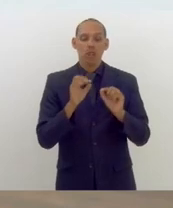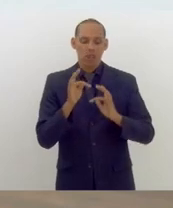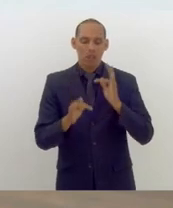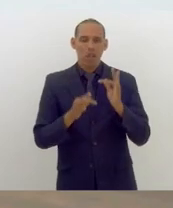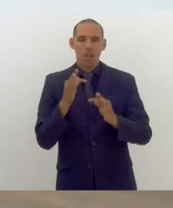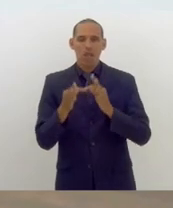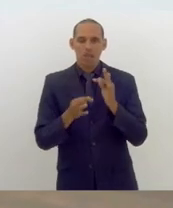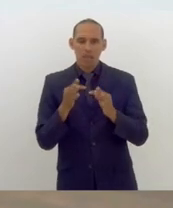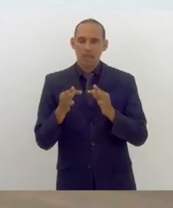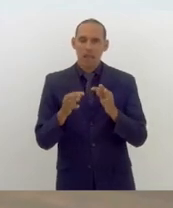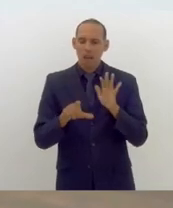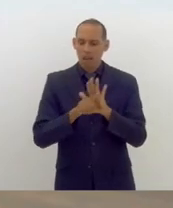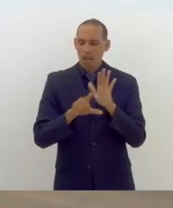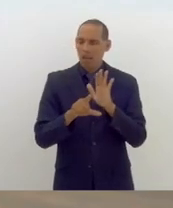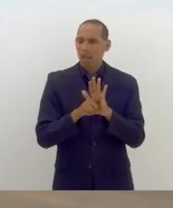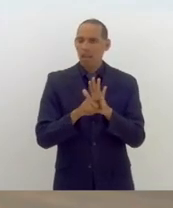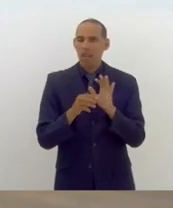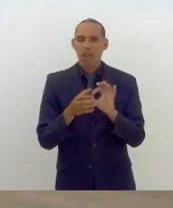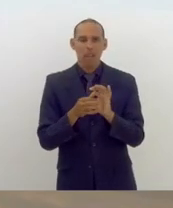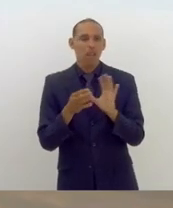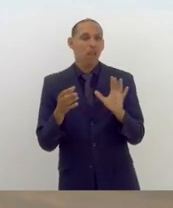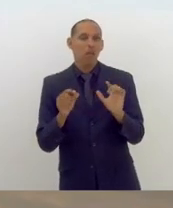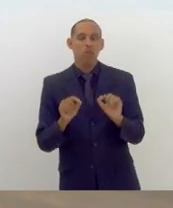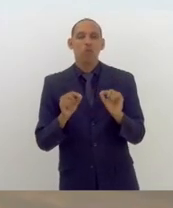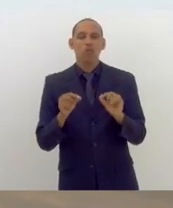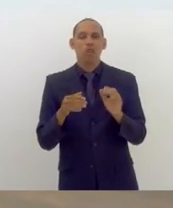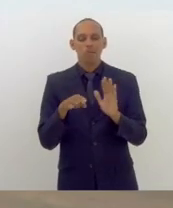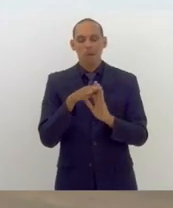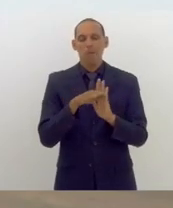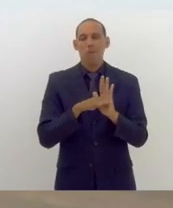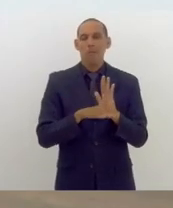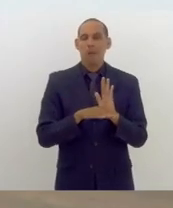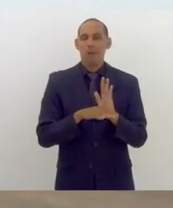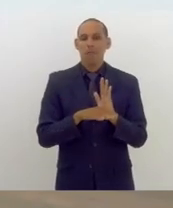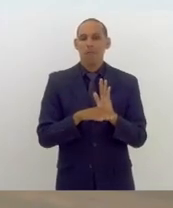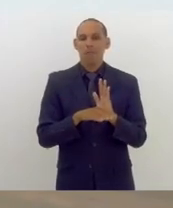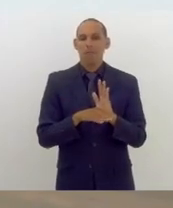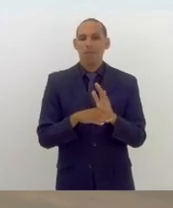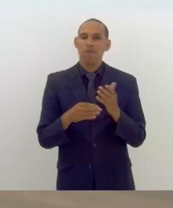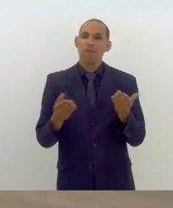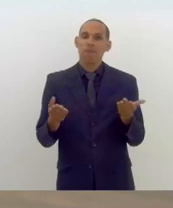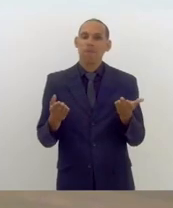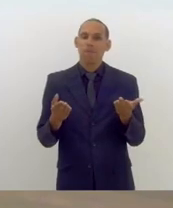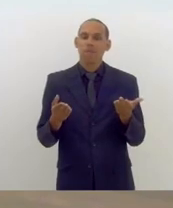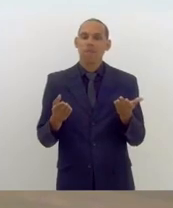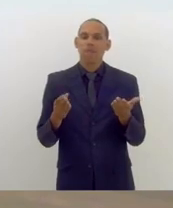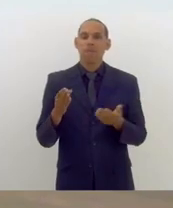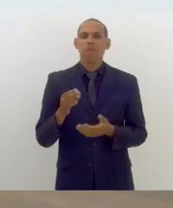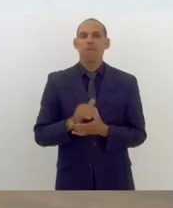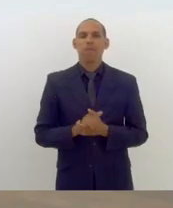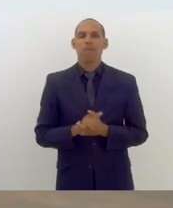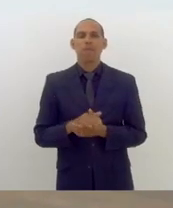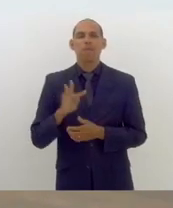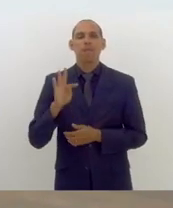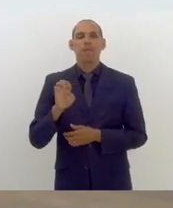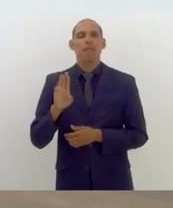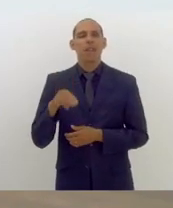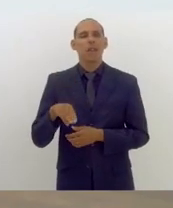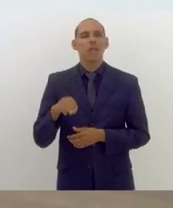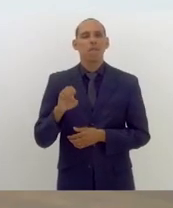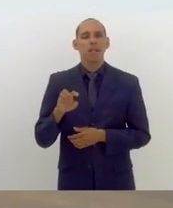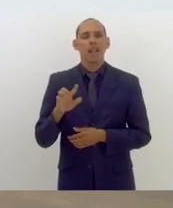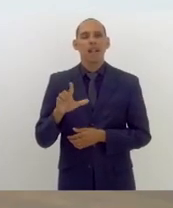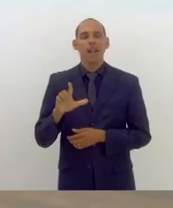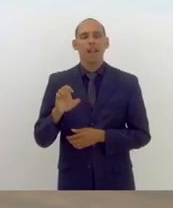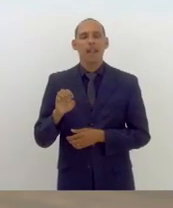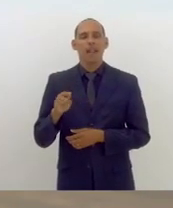da legalização desse desse procedimento E aí a Bahia as termelétricas flutuantes não são